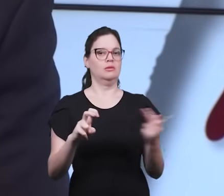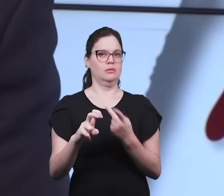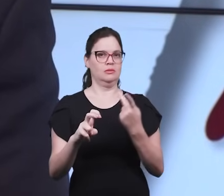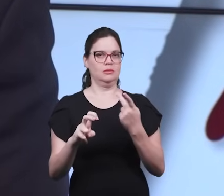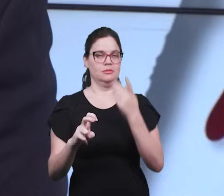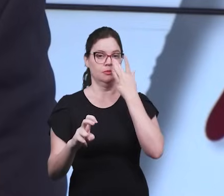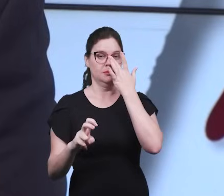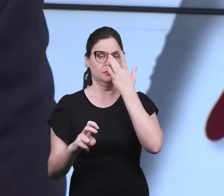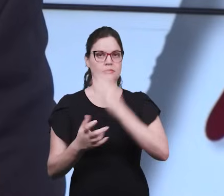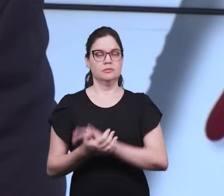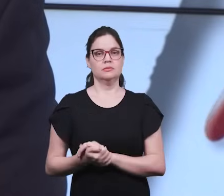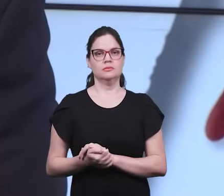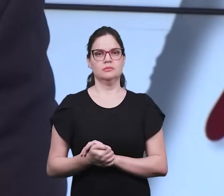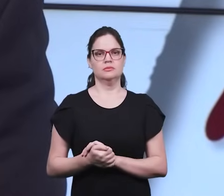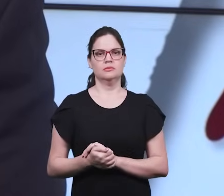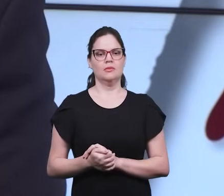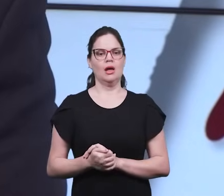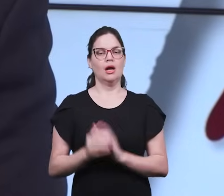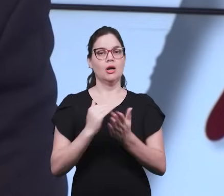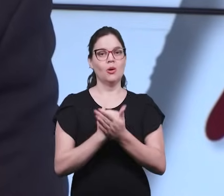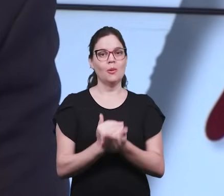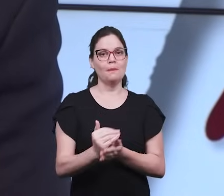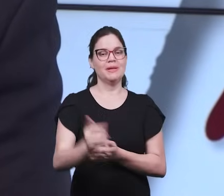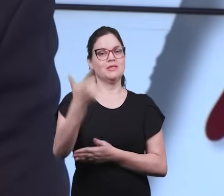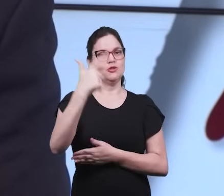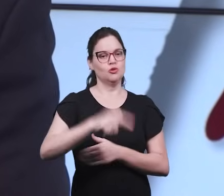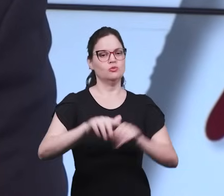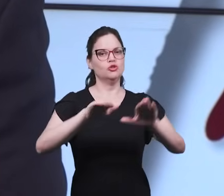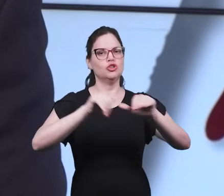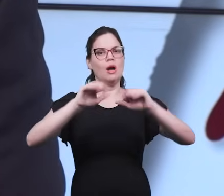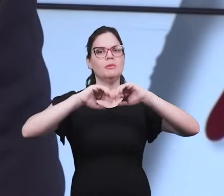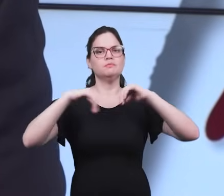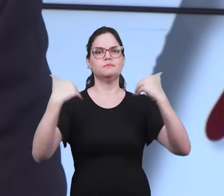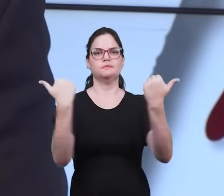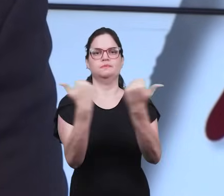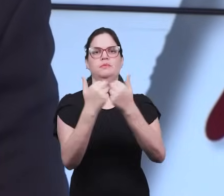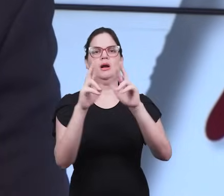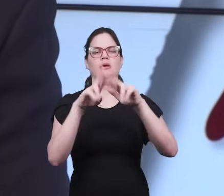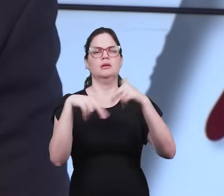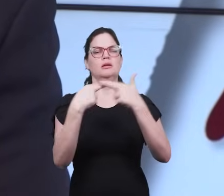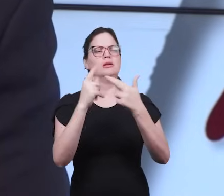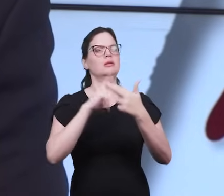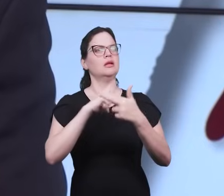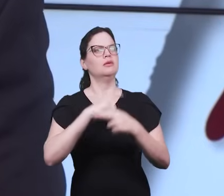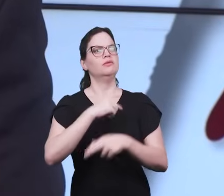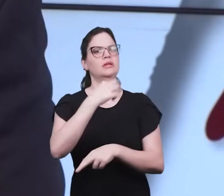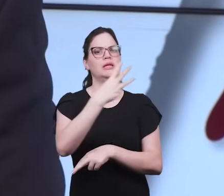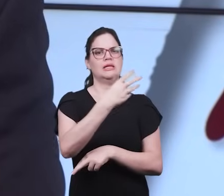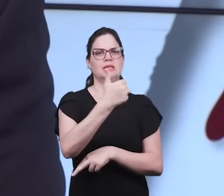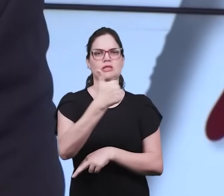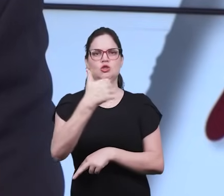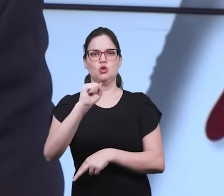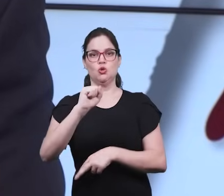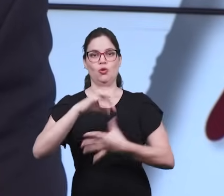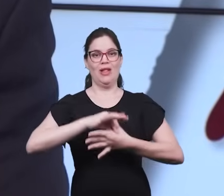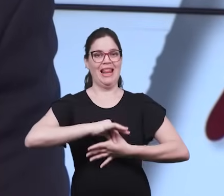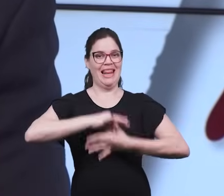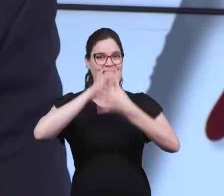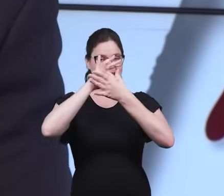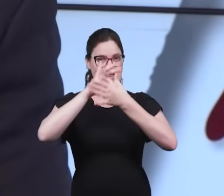ele ali convoca um concílio. Compareceram 318